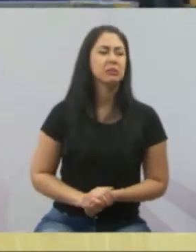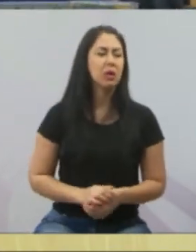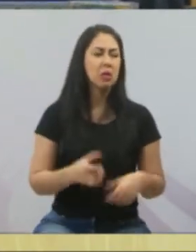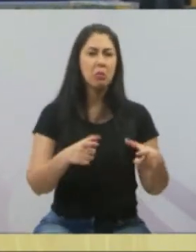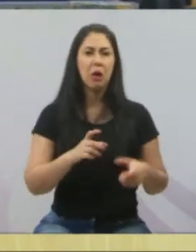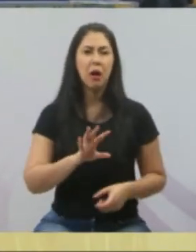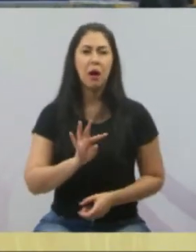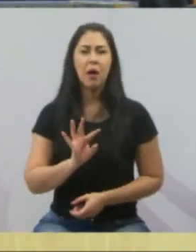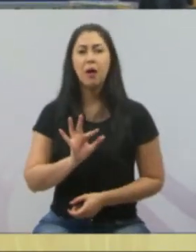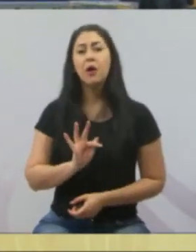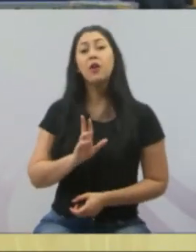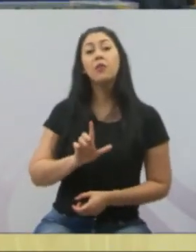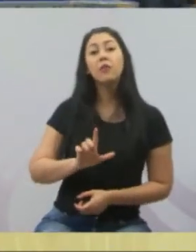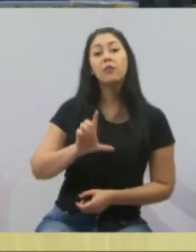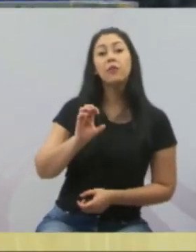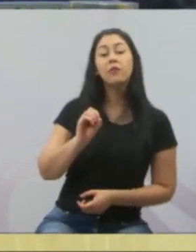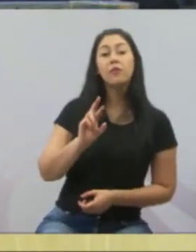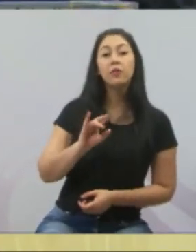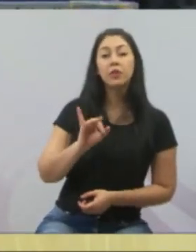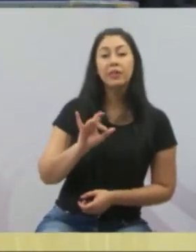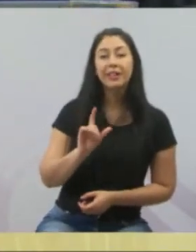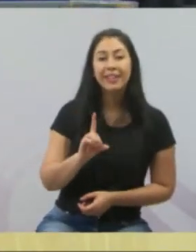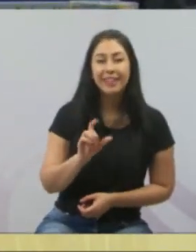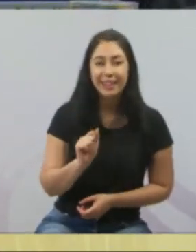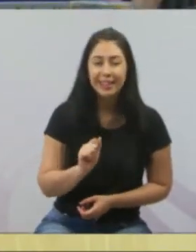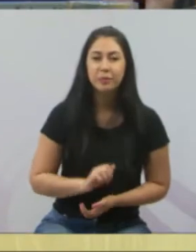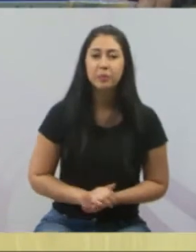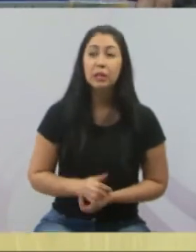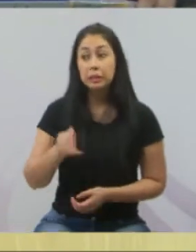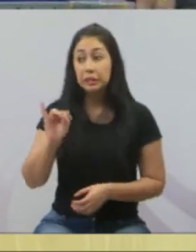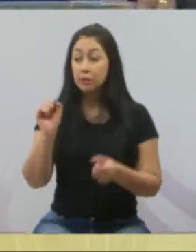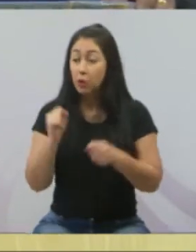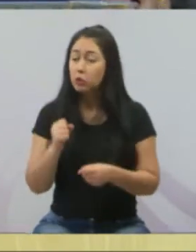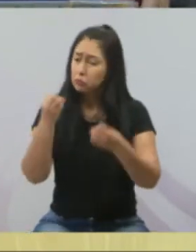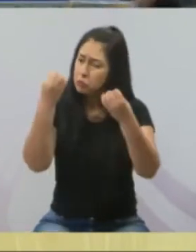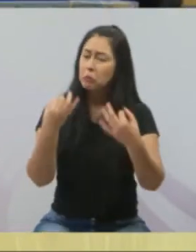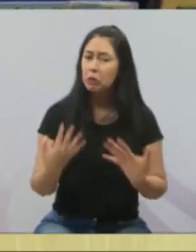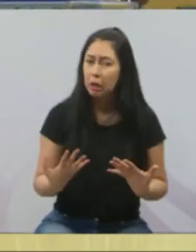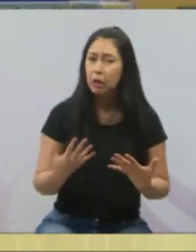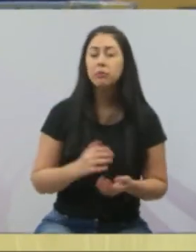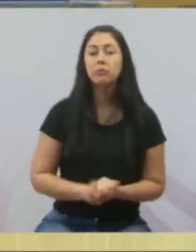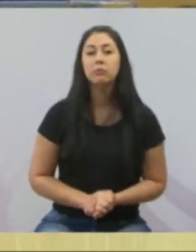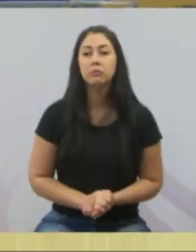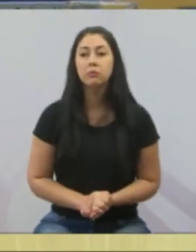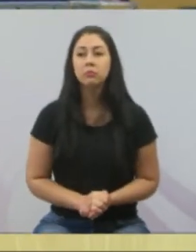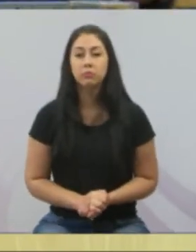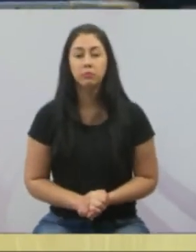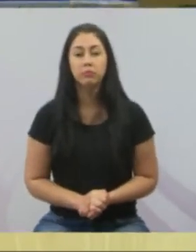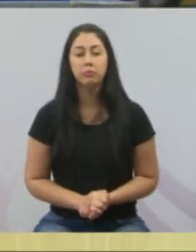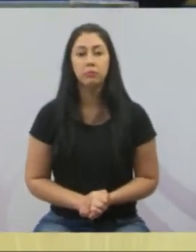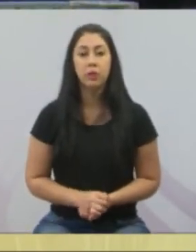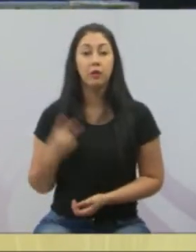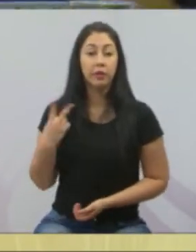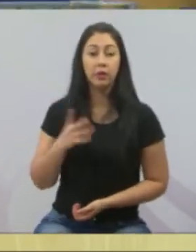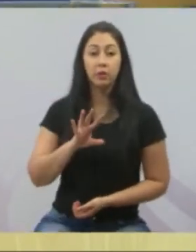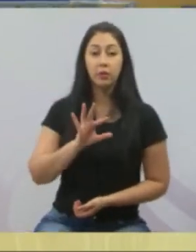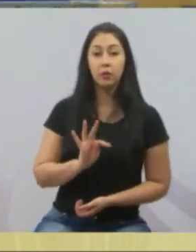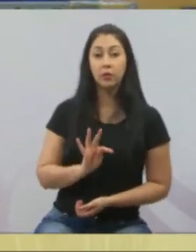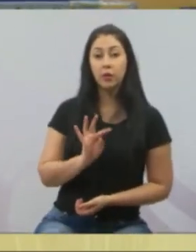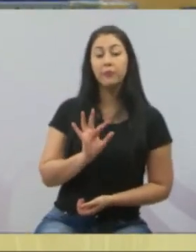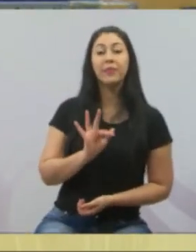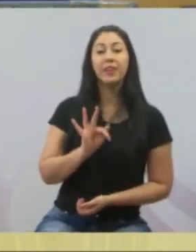rua Mário Siqueira Cardoso, em frente ao número 69, no bairro Bandeira Branca 2, em Jacareí. Assim sendo, muito respeitosamente, recorremos à